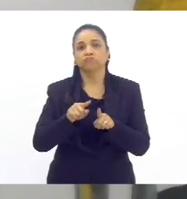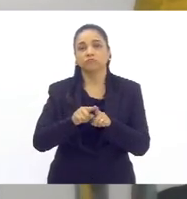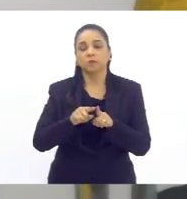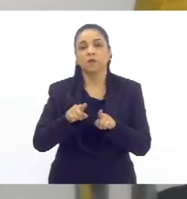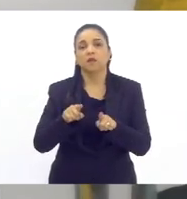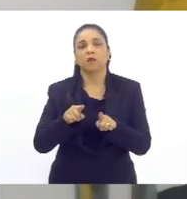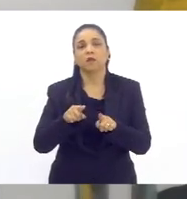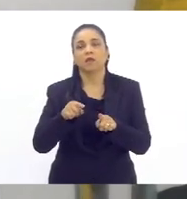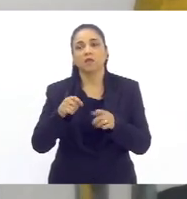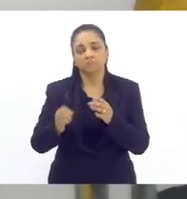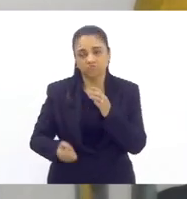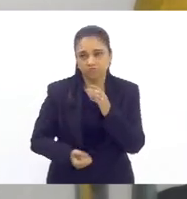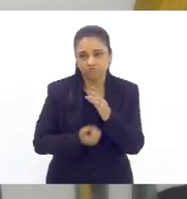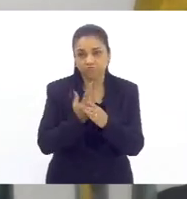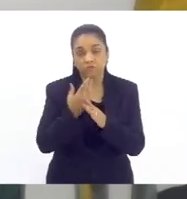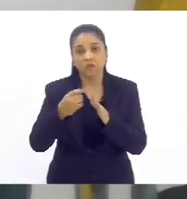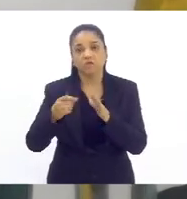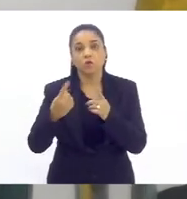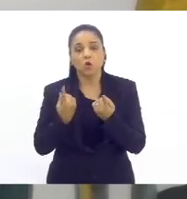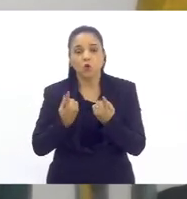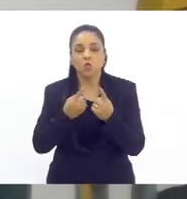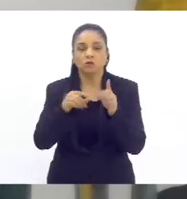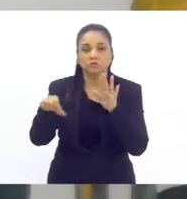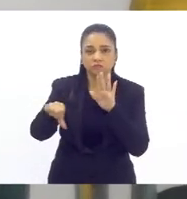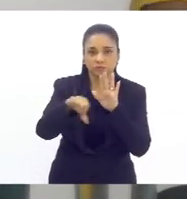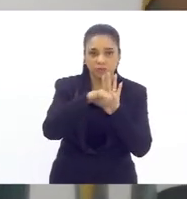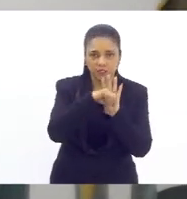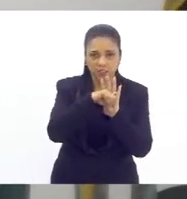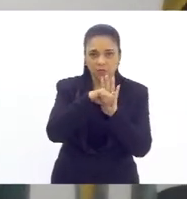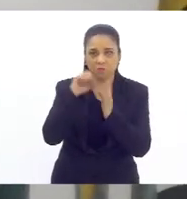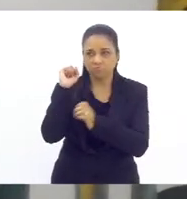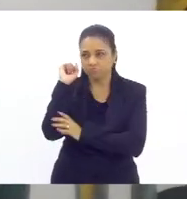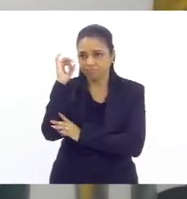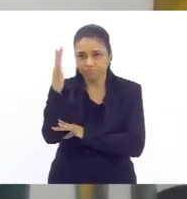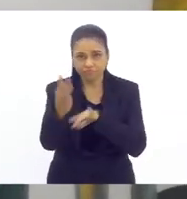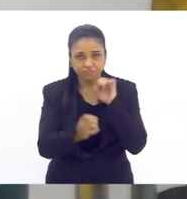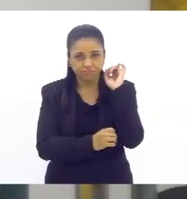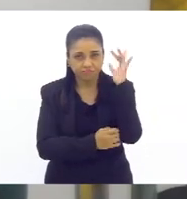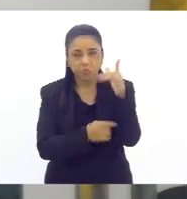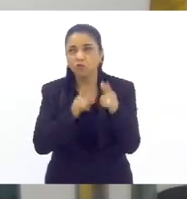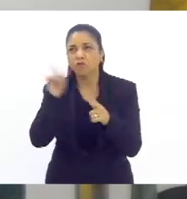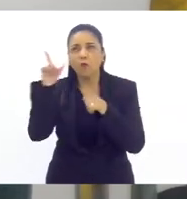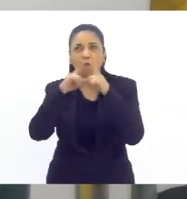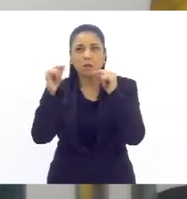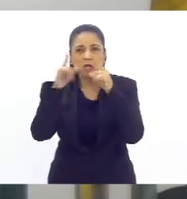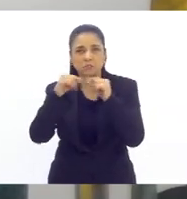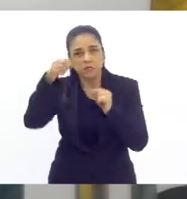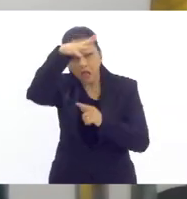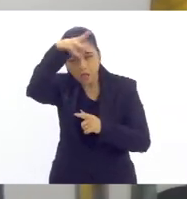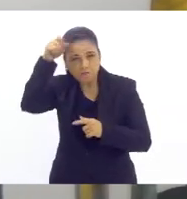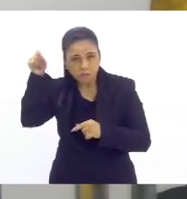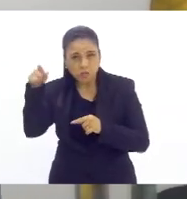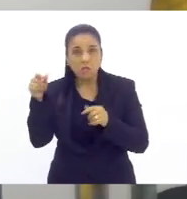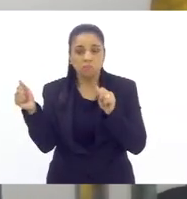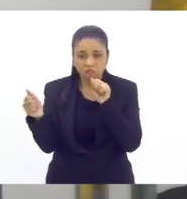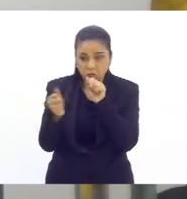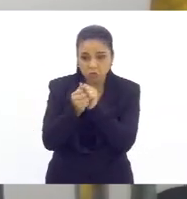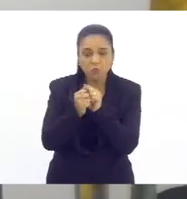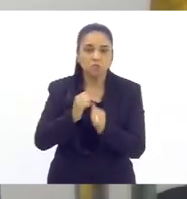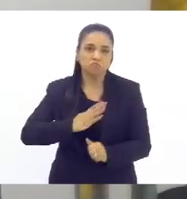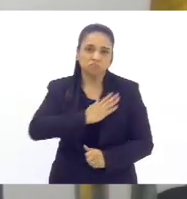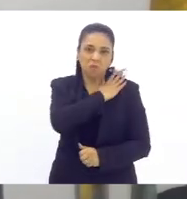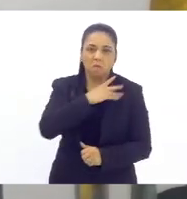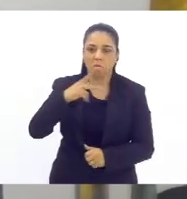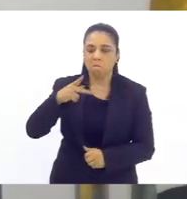comissão Integrado de combate aos crimes Quando eu fui para Brasília combater o desmatamento na Amazônia padroni foi comigo lá meu amigo